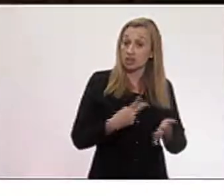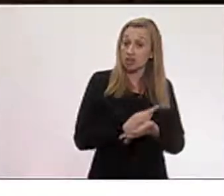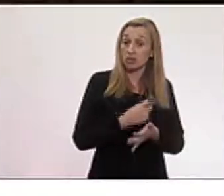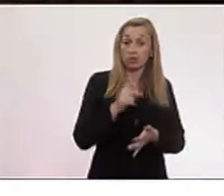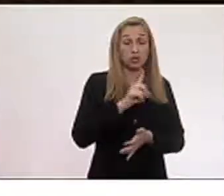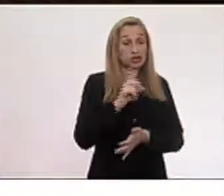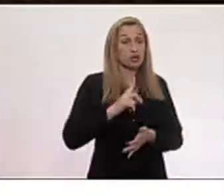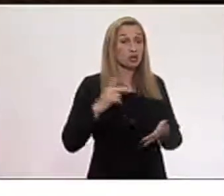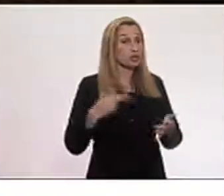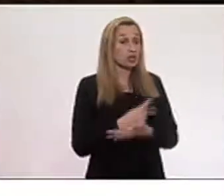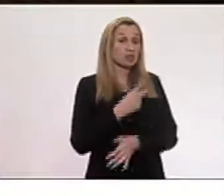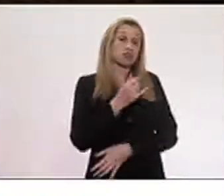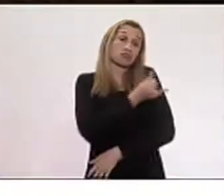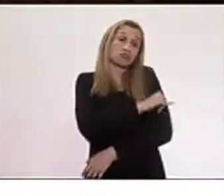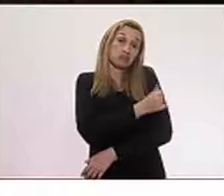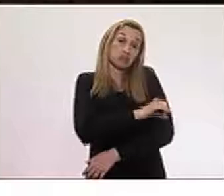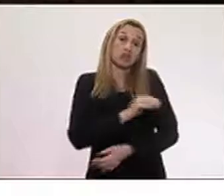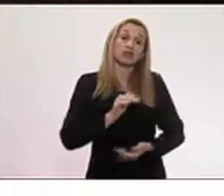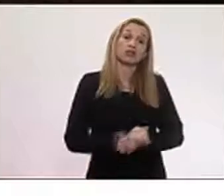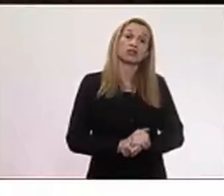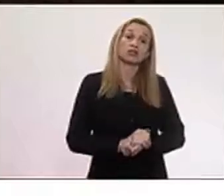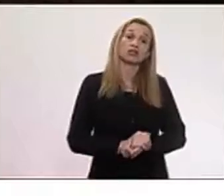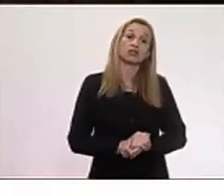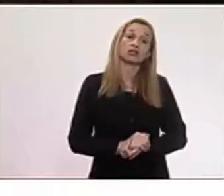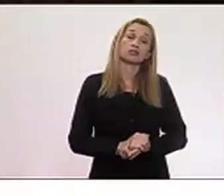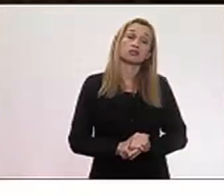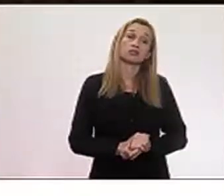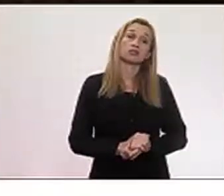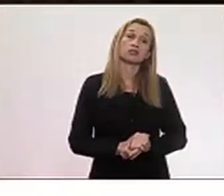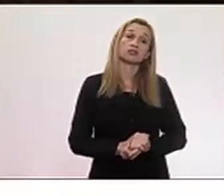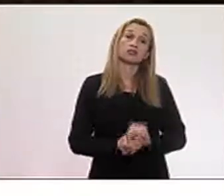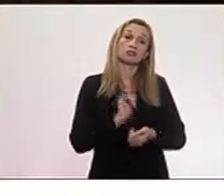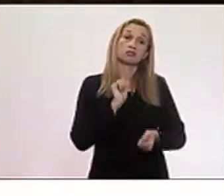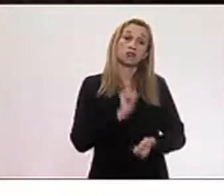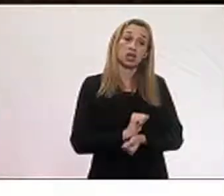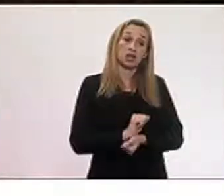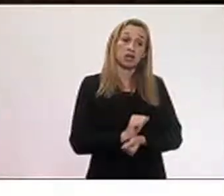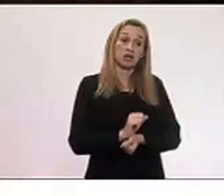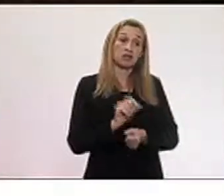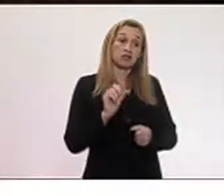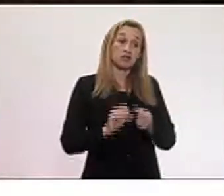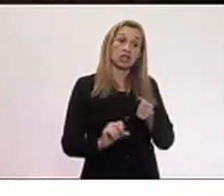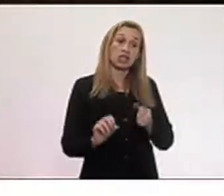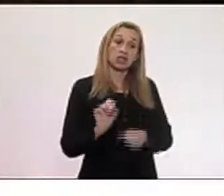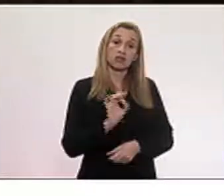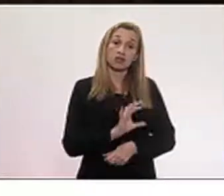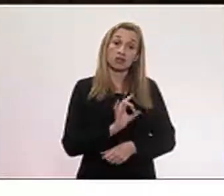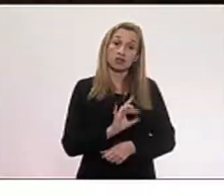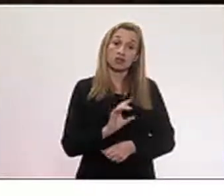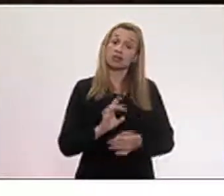no estado do Rio de Janeiro, tomaram as rédeas, fizeram a convenção